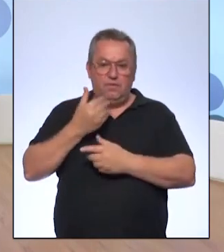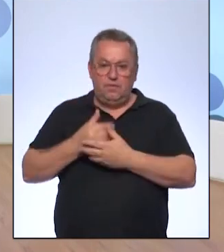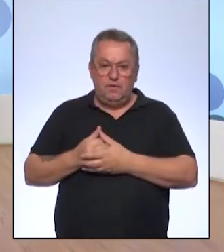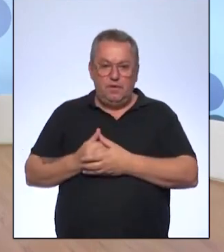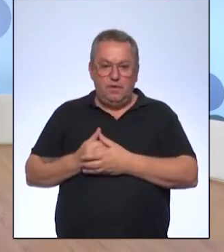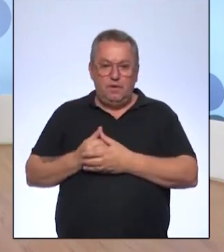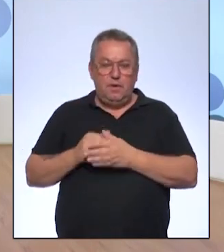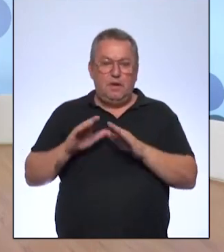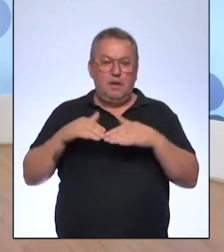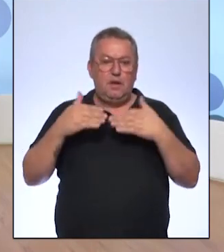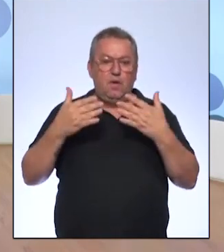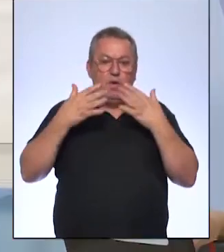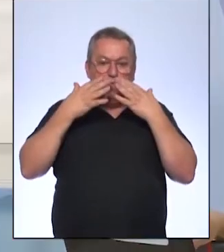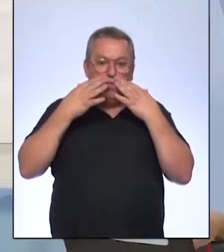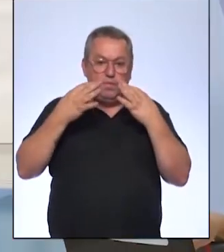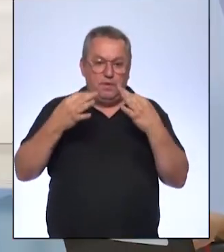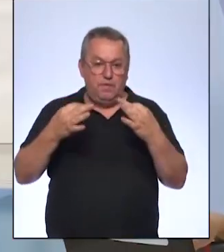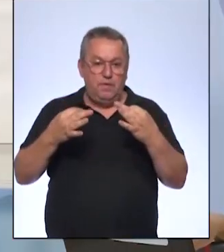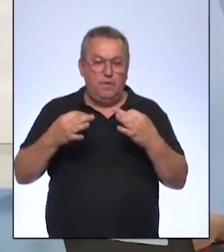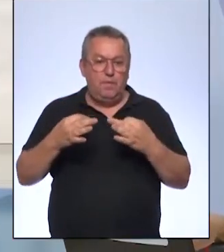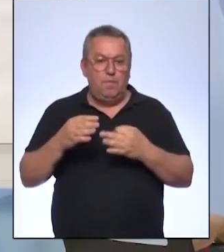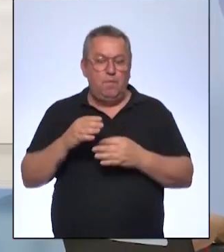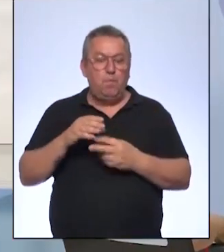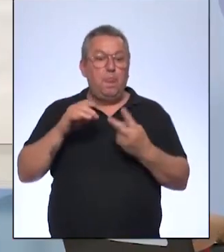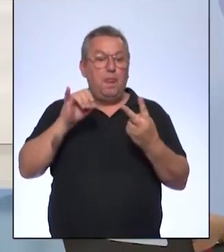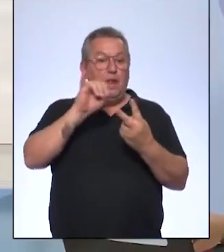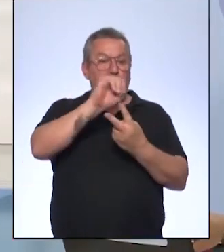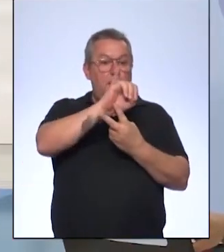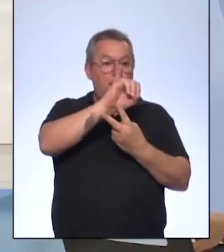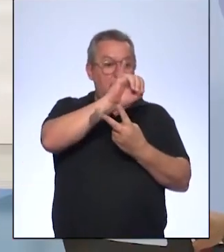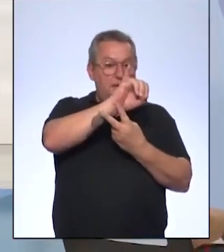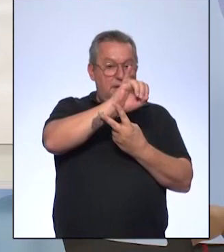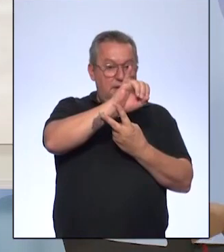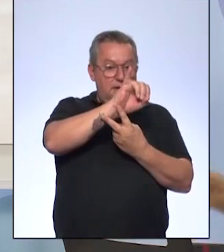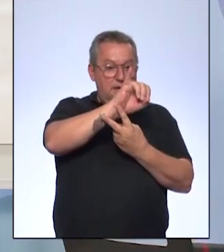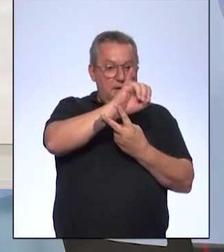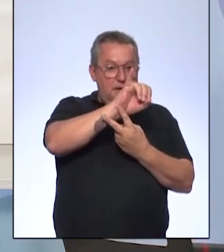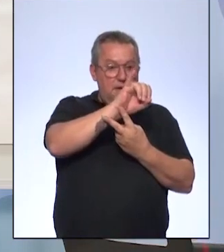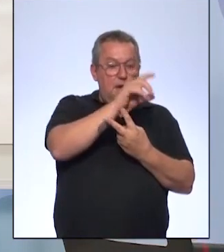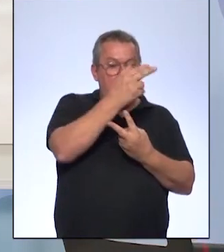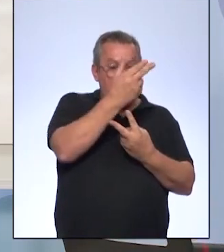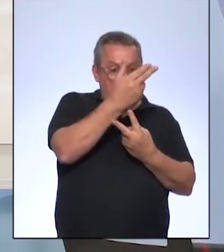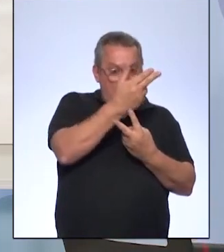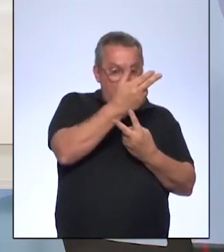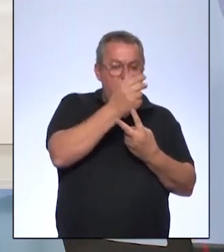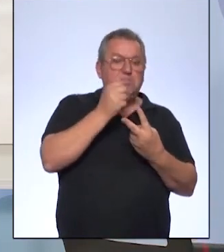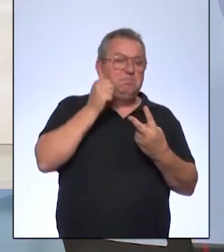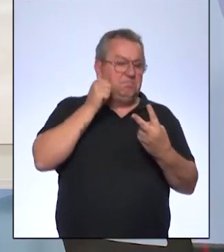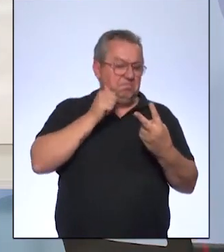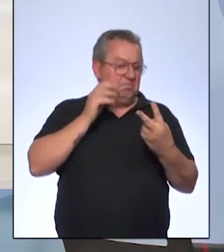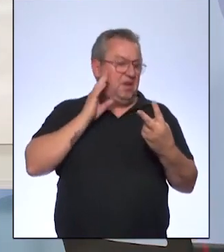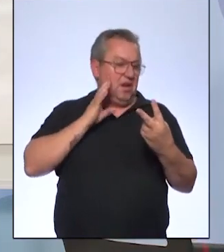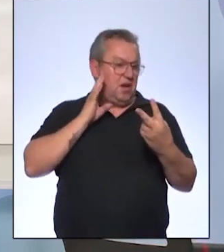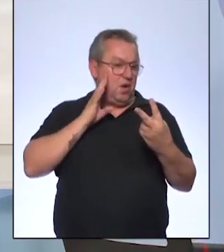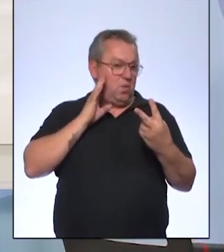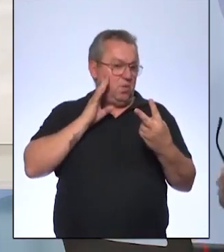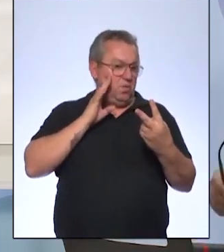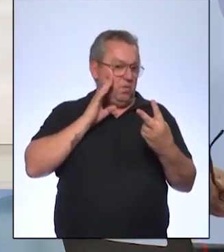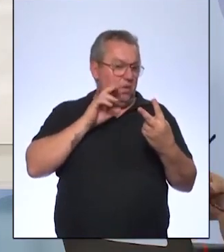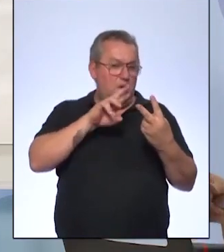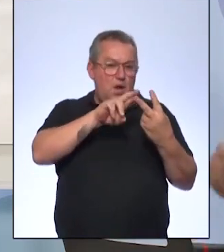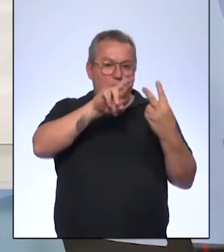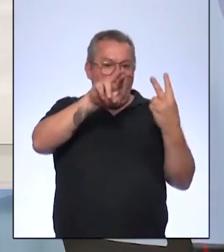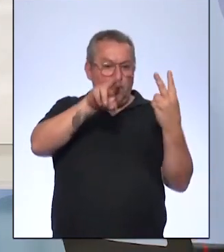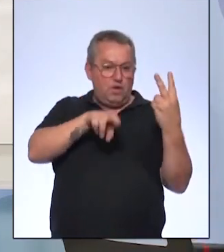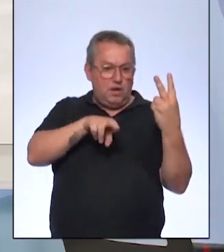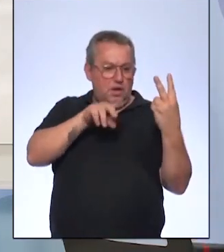Exatamente. Então, o que eu vou observar? Índice é igual? Legal. O que eu vou olhar depois? Radicando, que é o